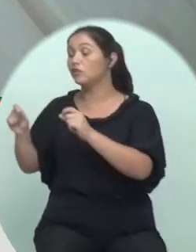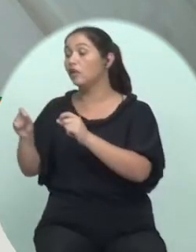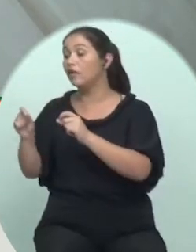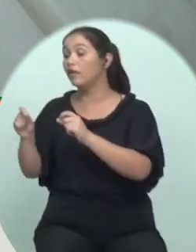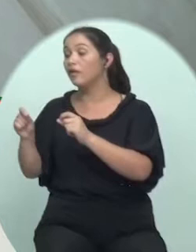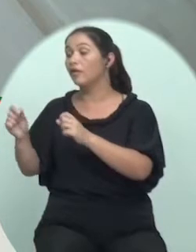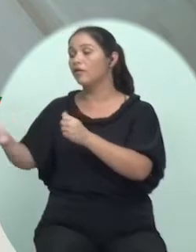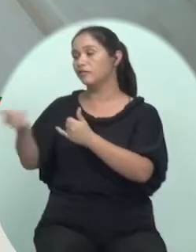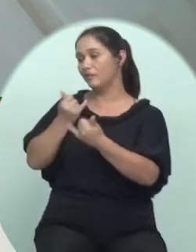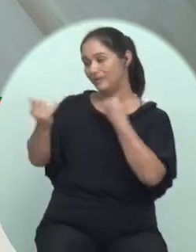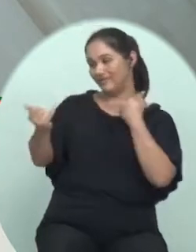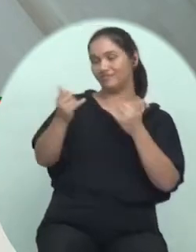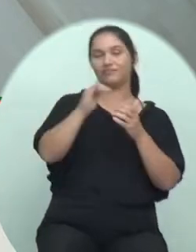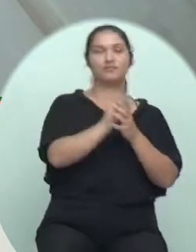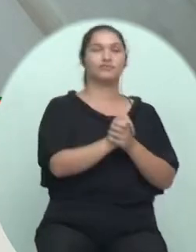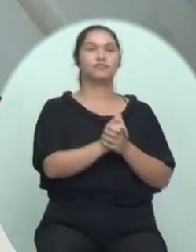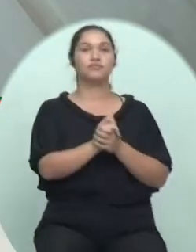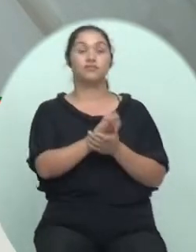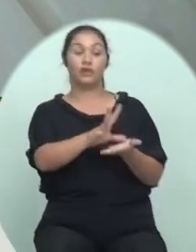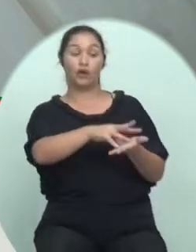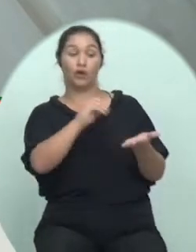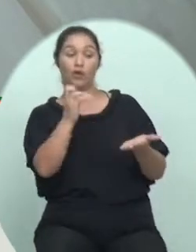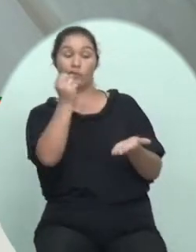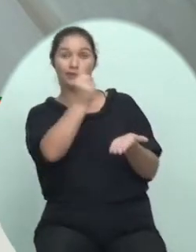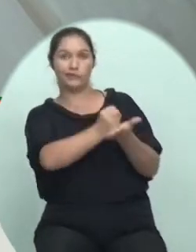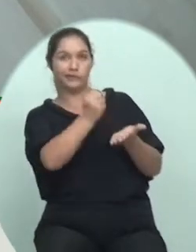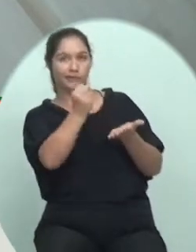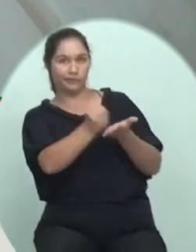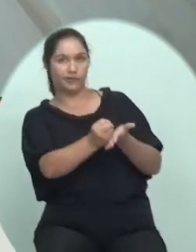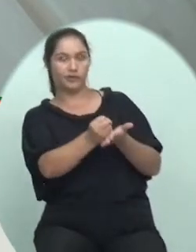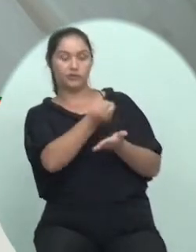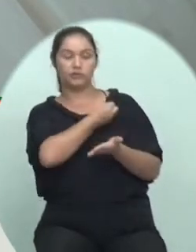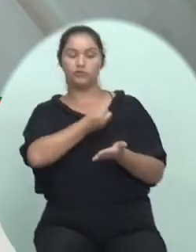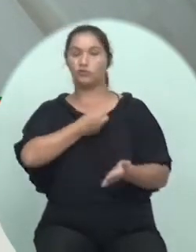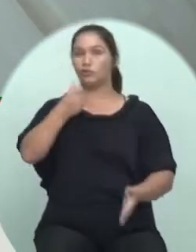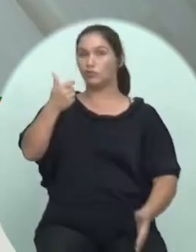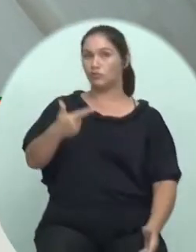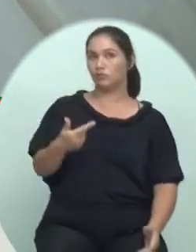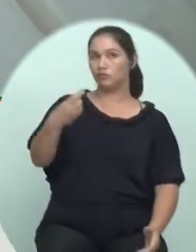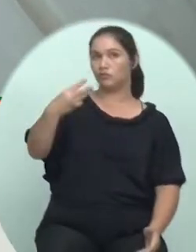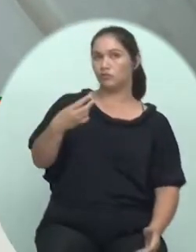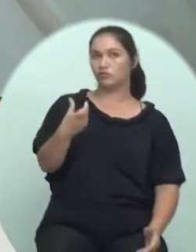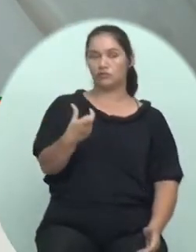informações. Primeiro, requer cópia do contrato número